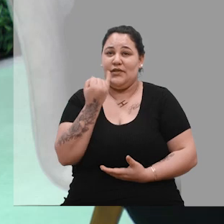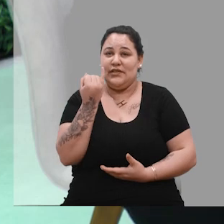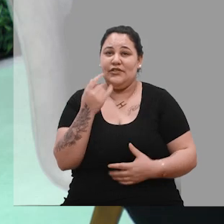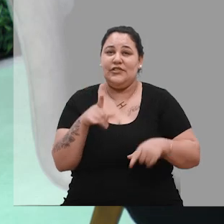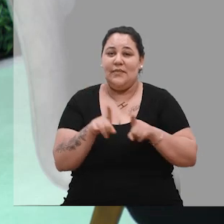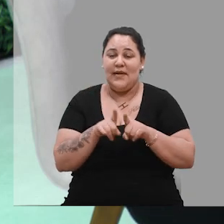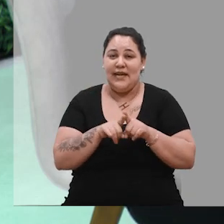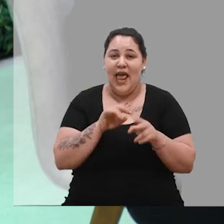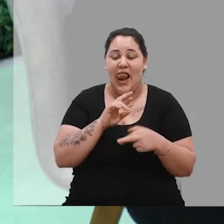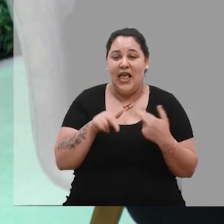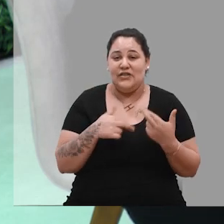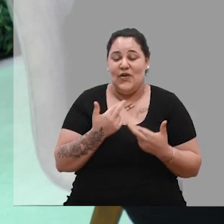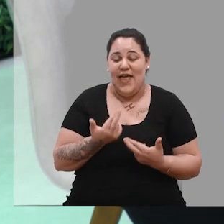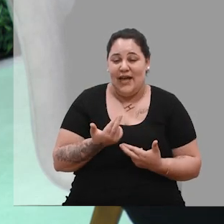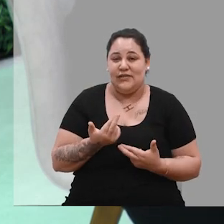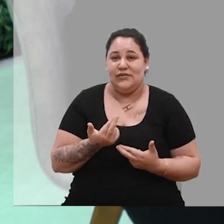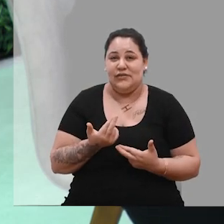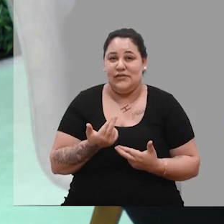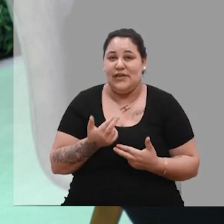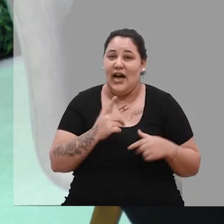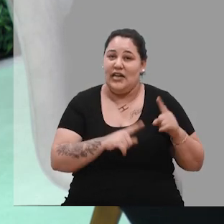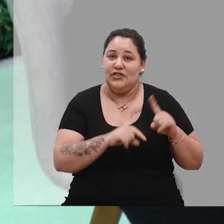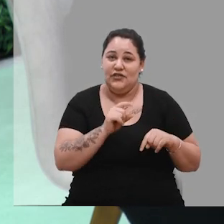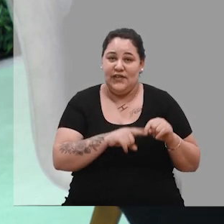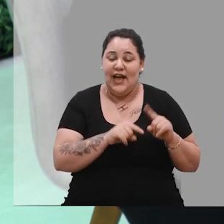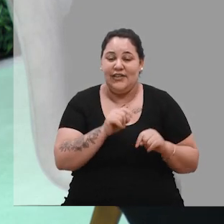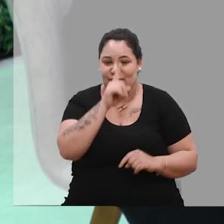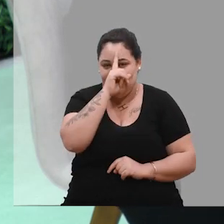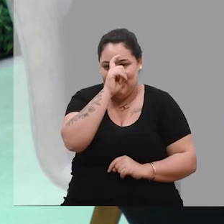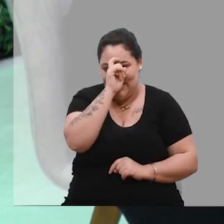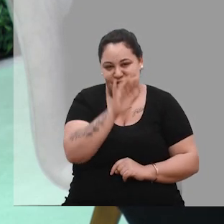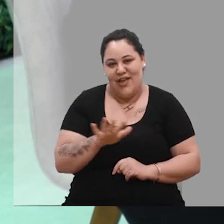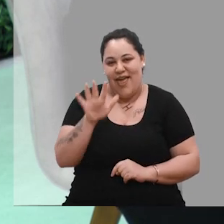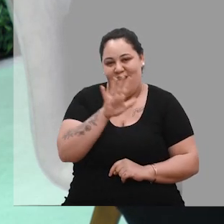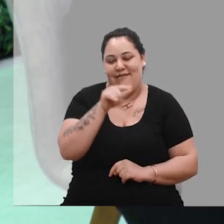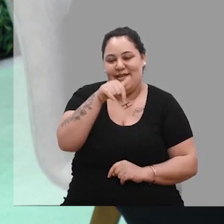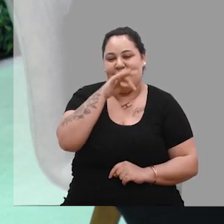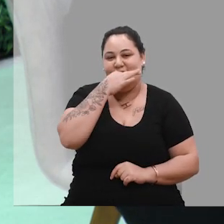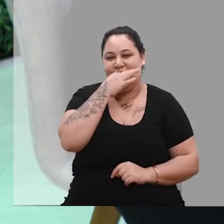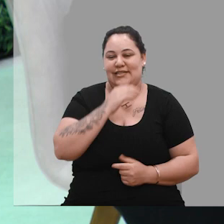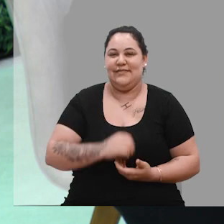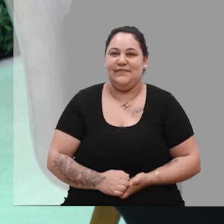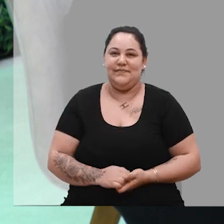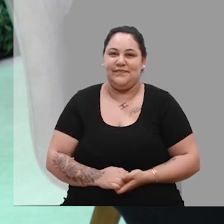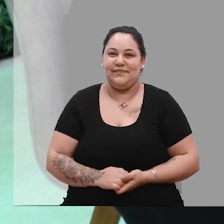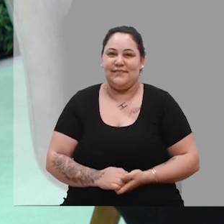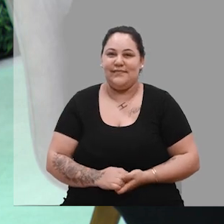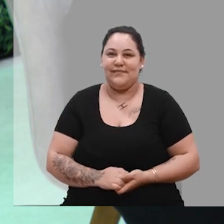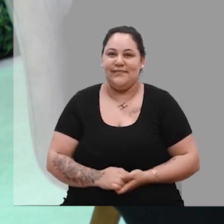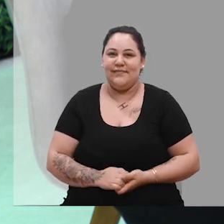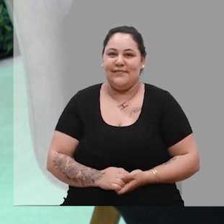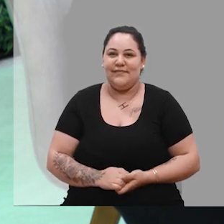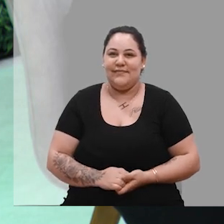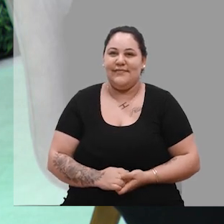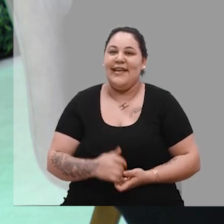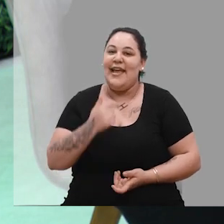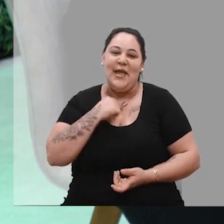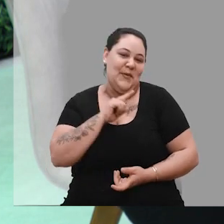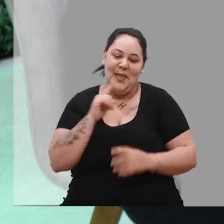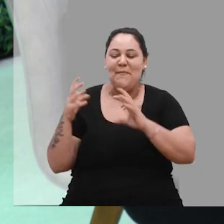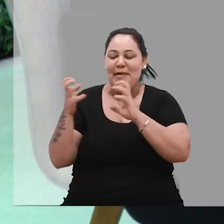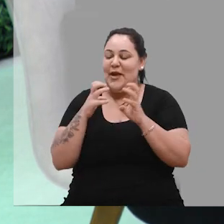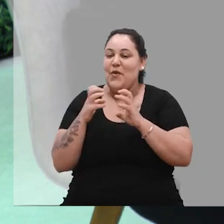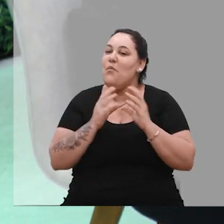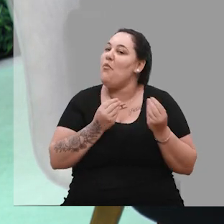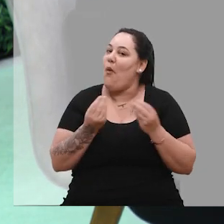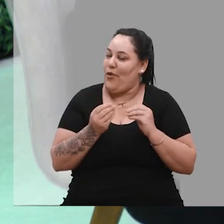parte a respeito dessa atividade no Hospital Geral em Caxias do Sul. Eu não gosto de dizer que eu brigo muito, mas isso é uma briga nossa